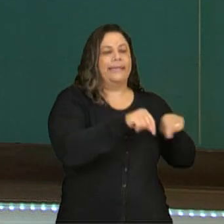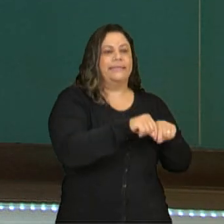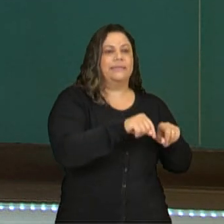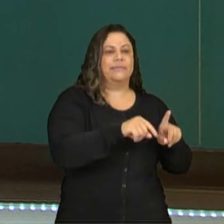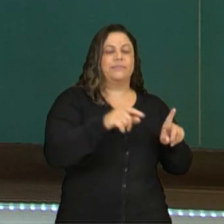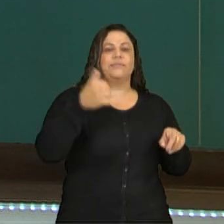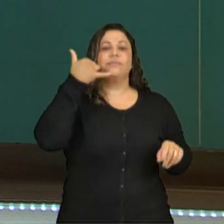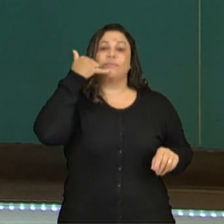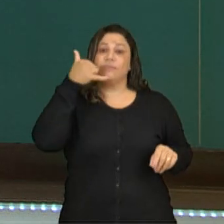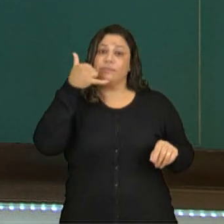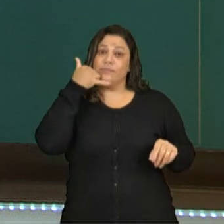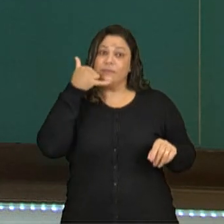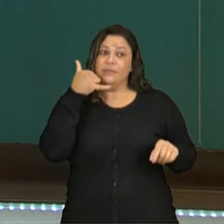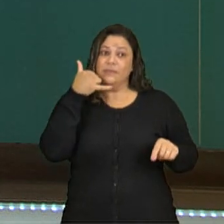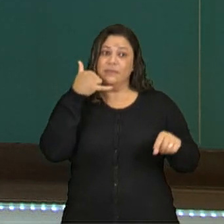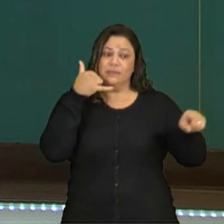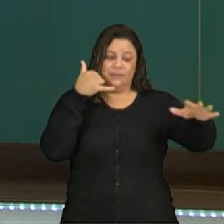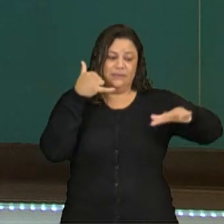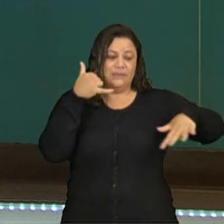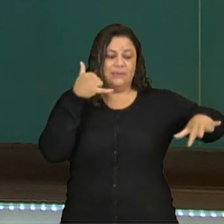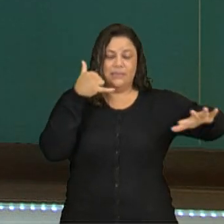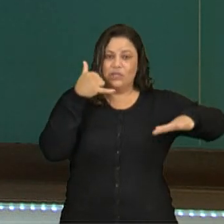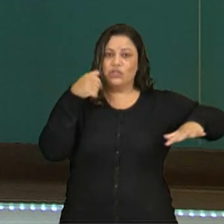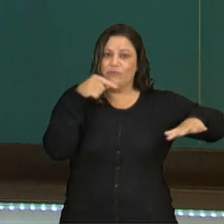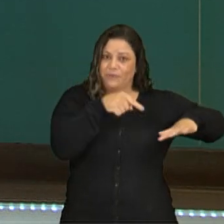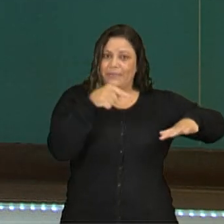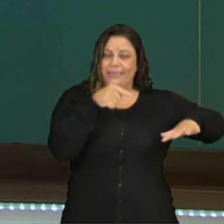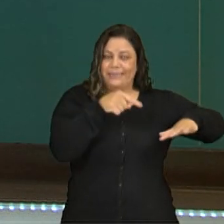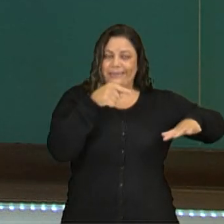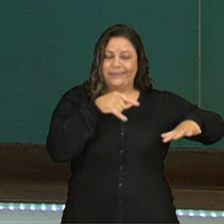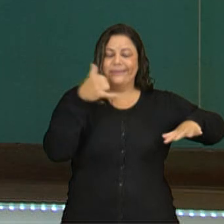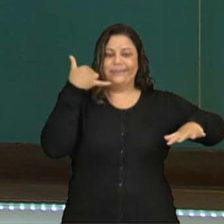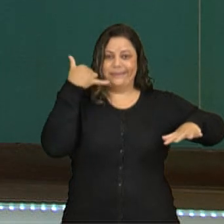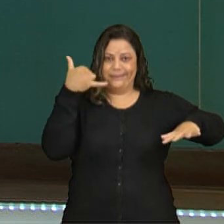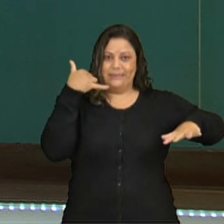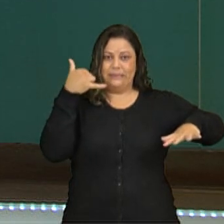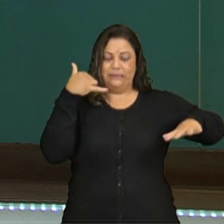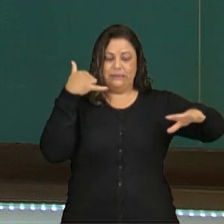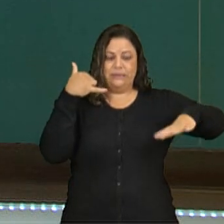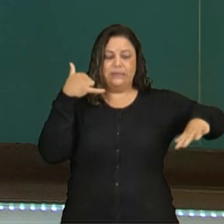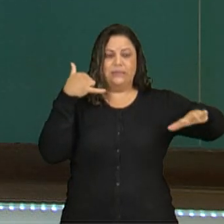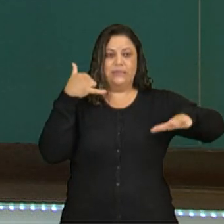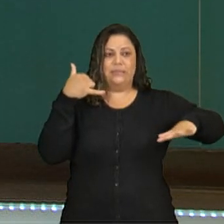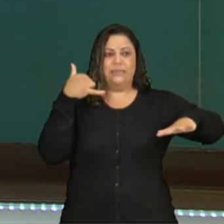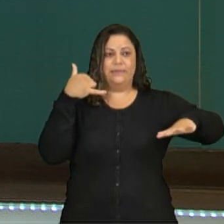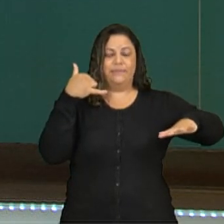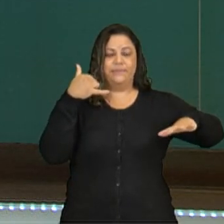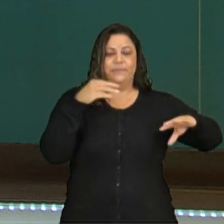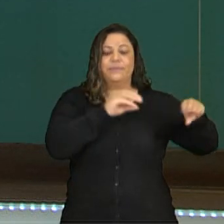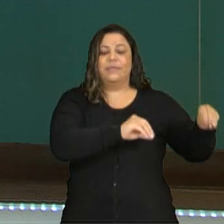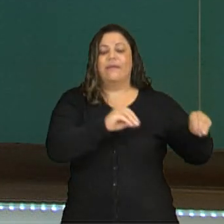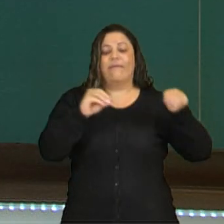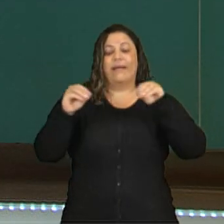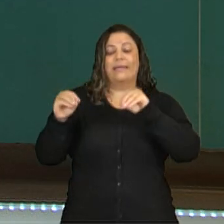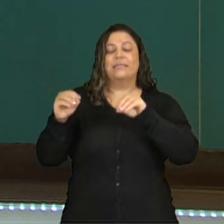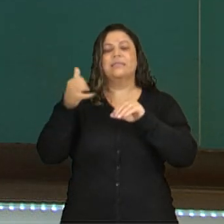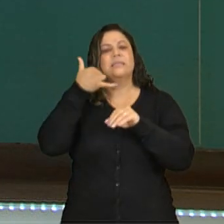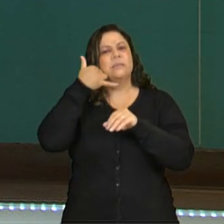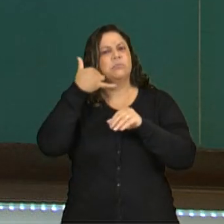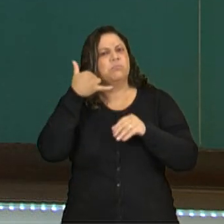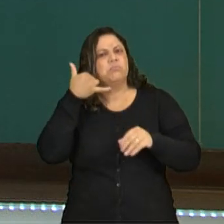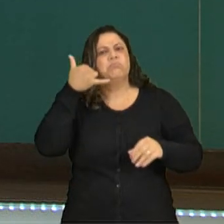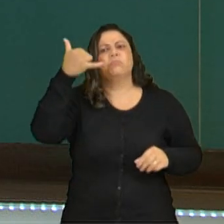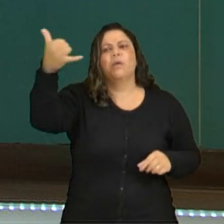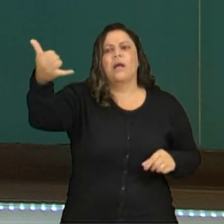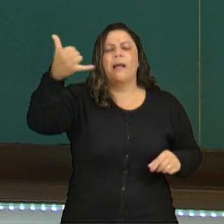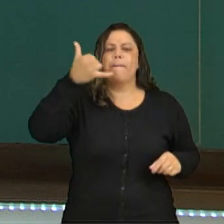celular estiver nessa área da torre, nesta célula, ele vai se comunicar diretamente